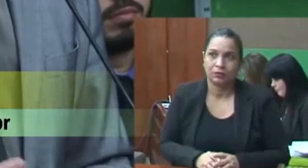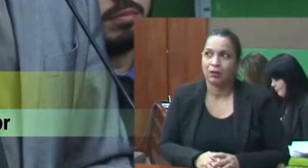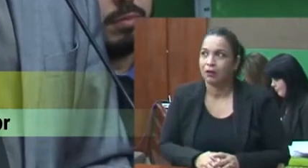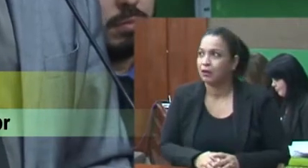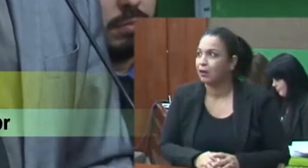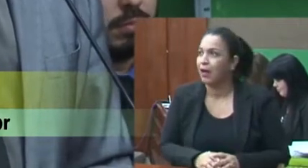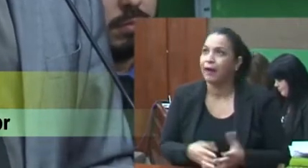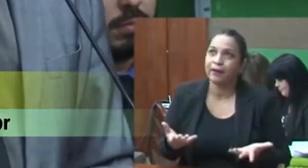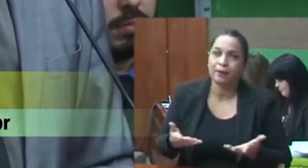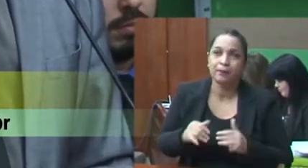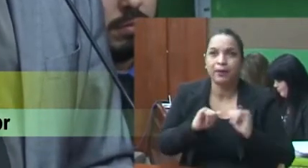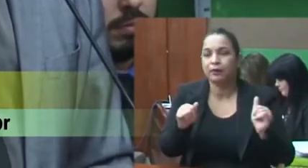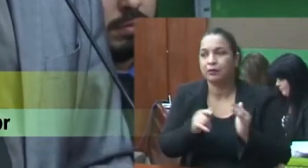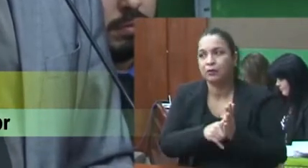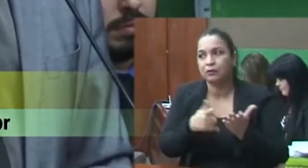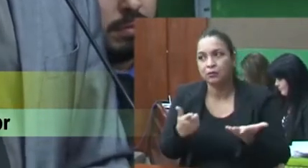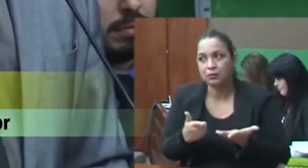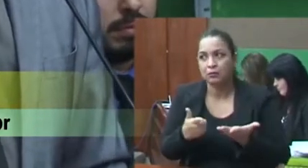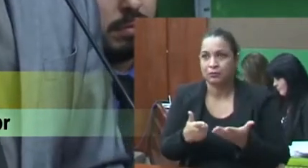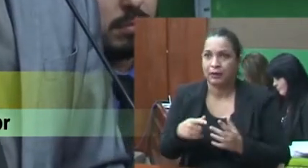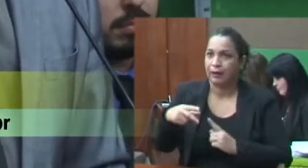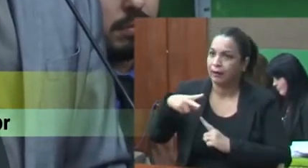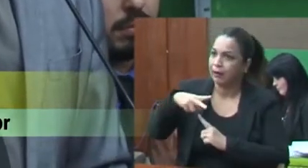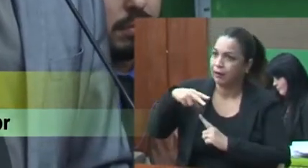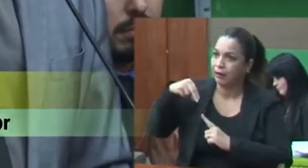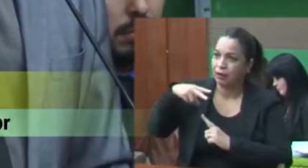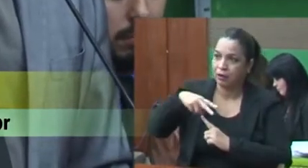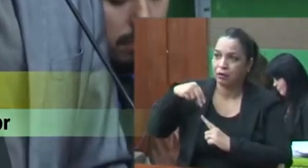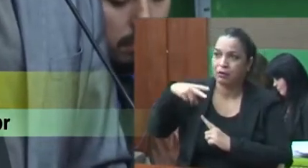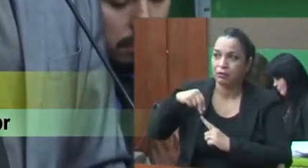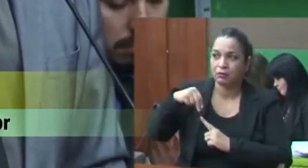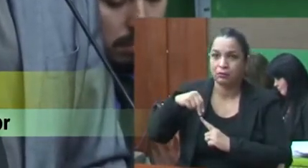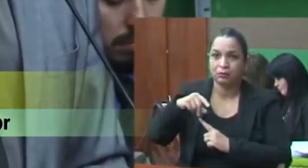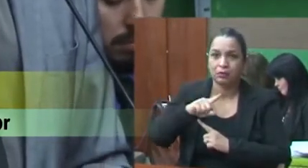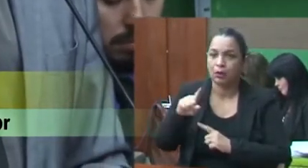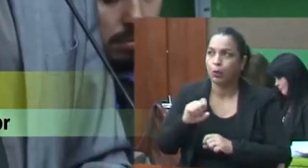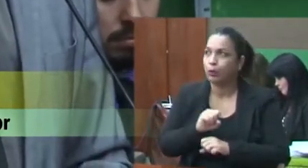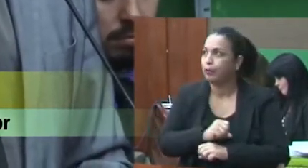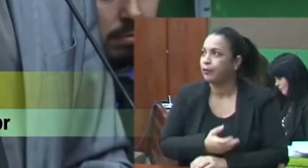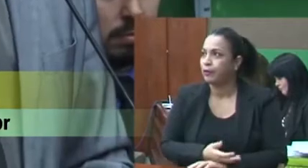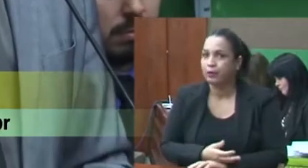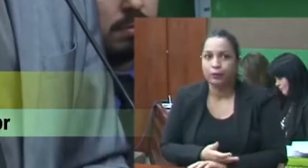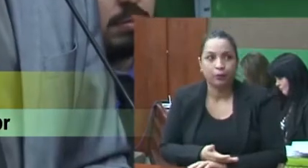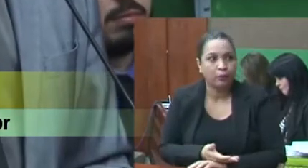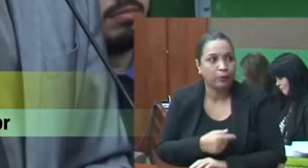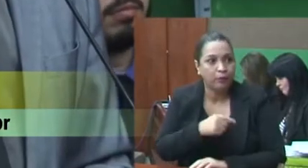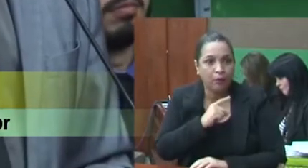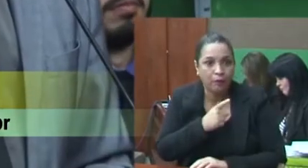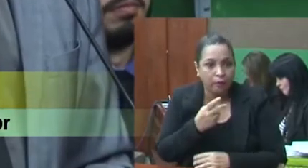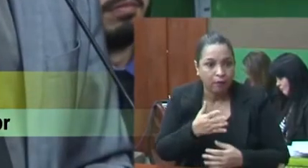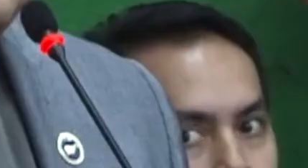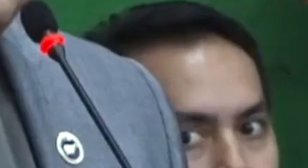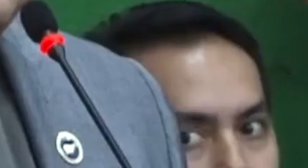Aí sai a notícia que a Câmara não suporta ver aquilo.